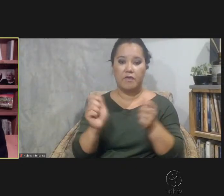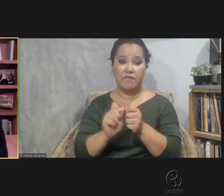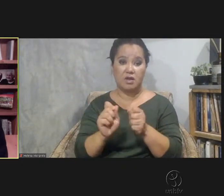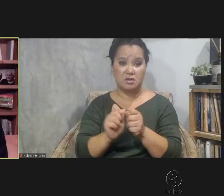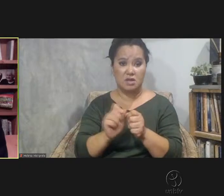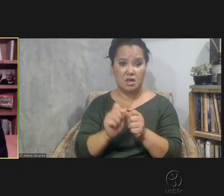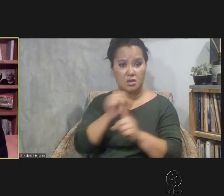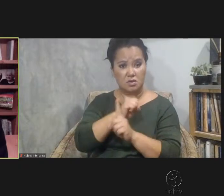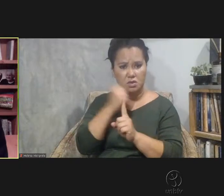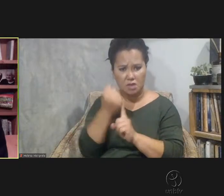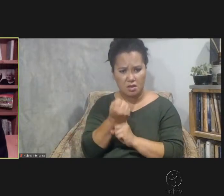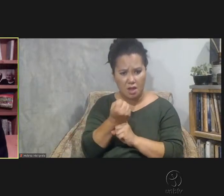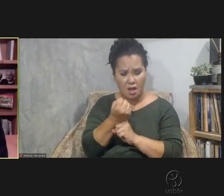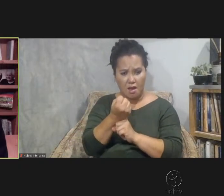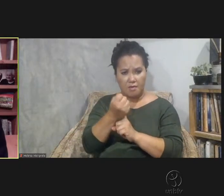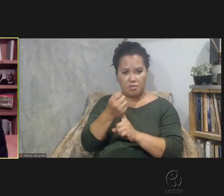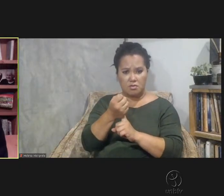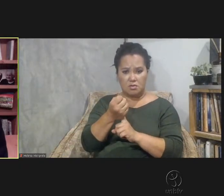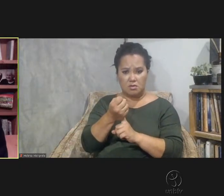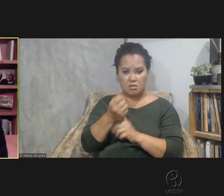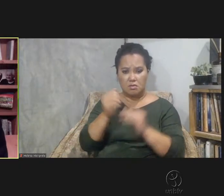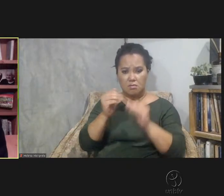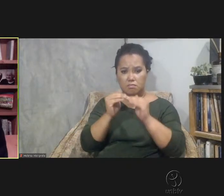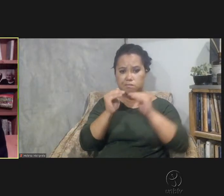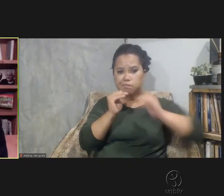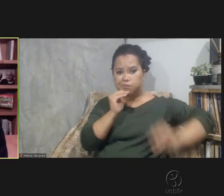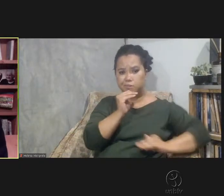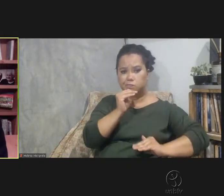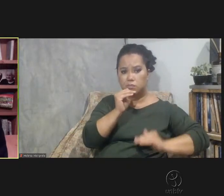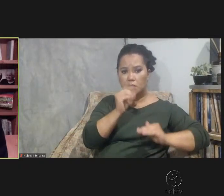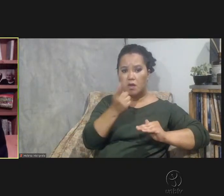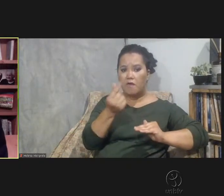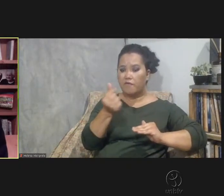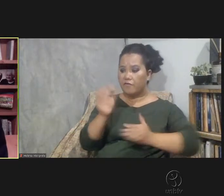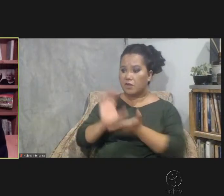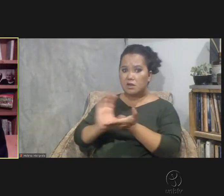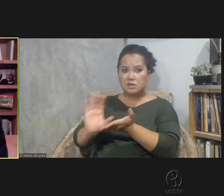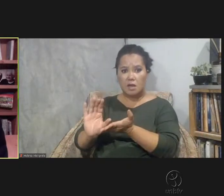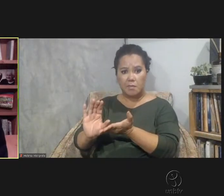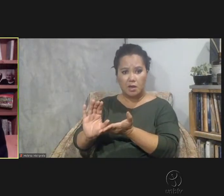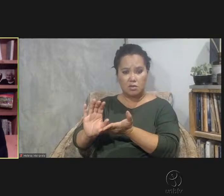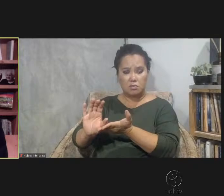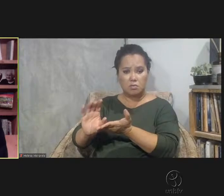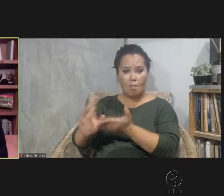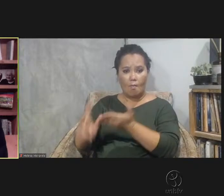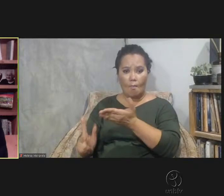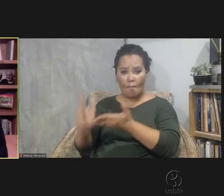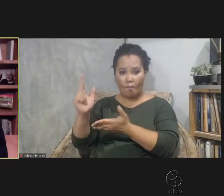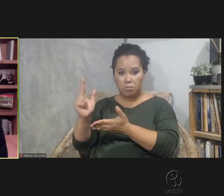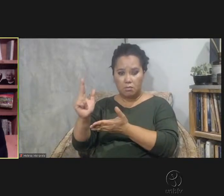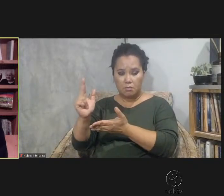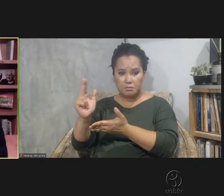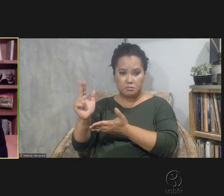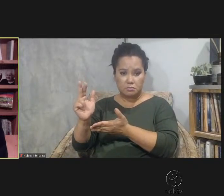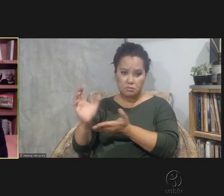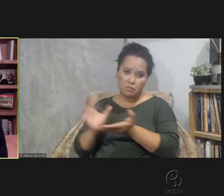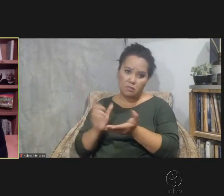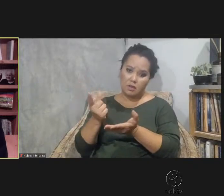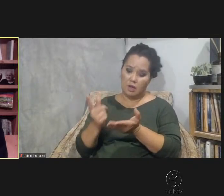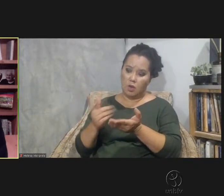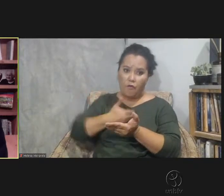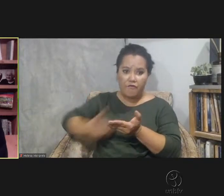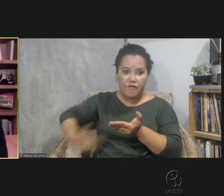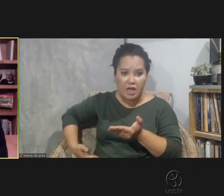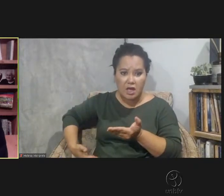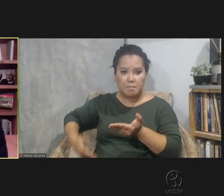classe? O financiamento governamental passa para o financiamento privado nos